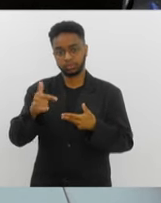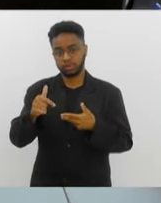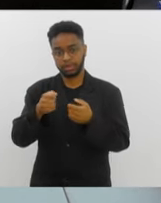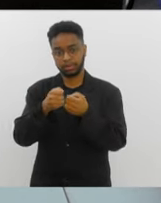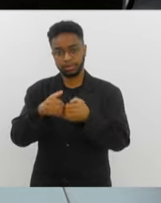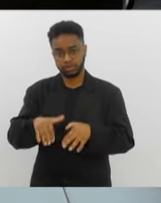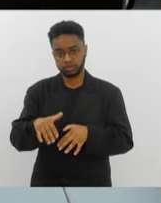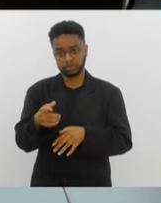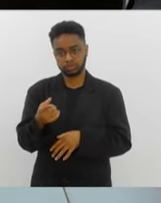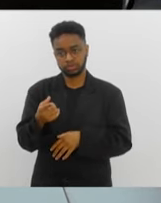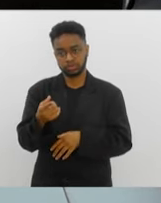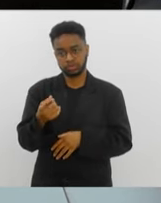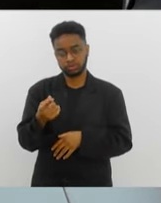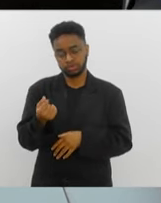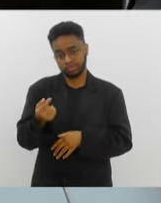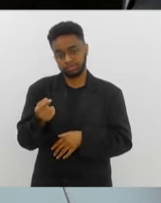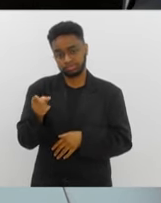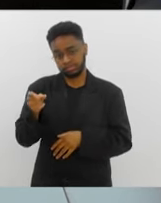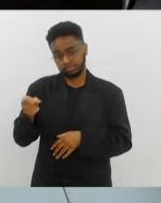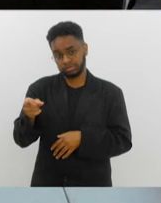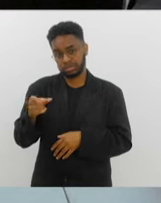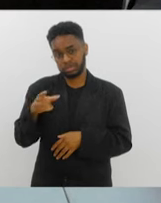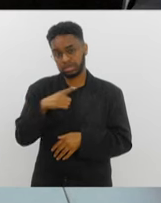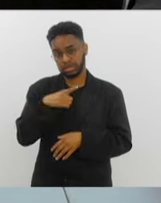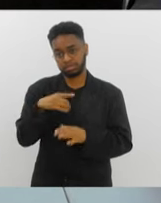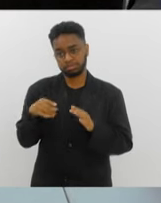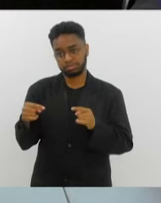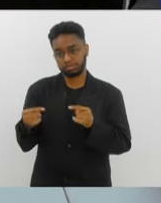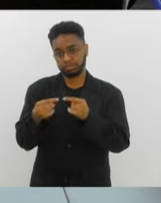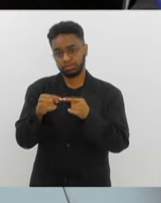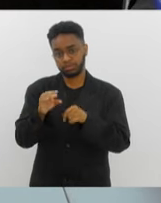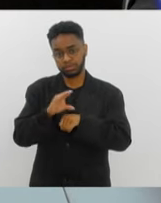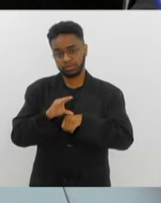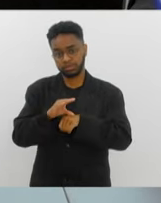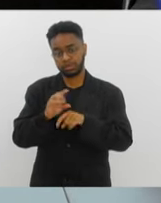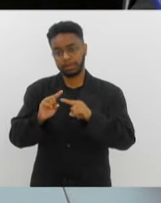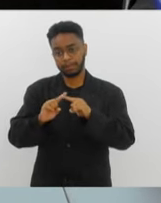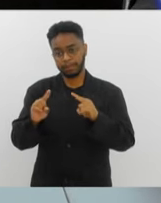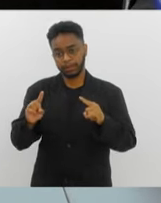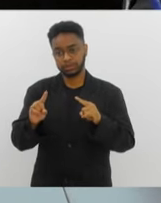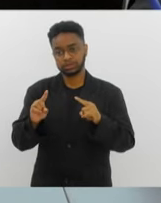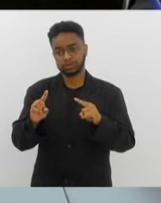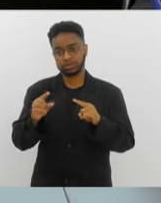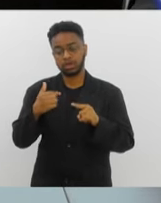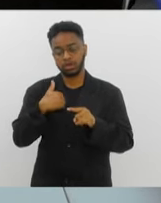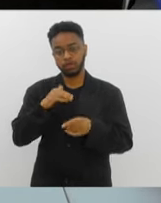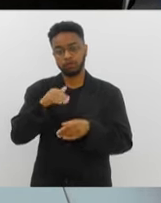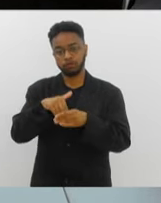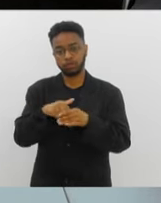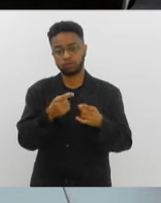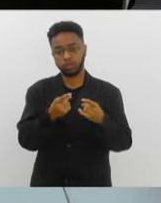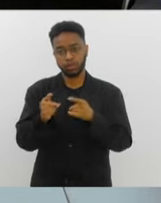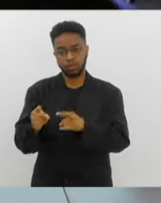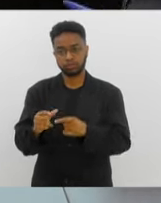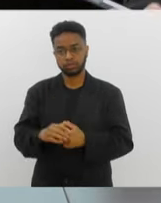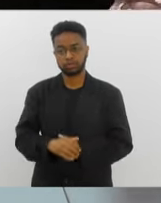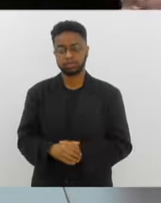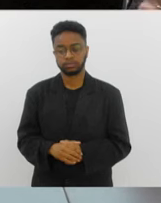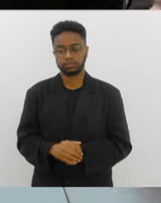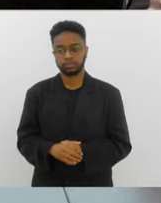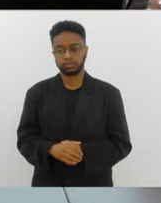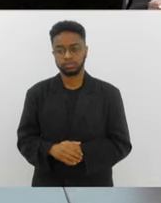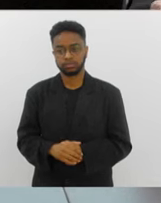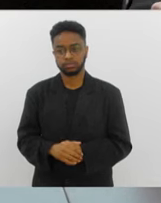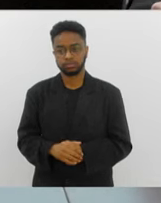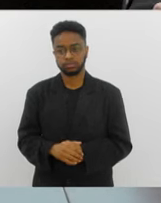etc., etc., ele passa a ter constitucionalidade, mas receberá seguramente o meu voto contrário. Mas, perfeito, nesse caso,